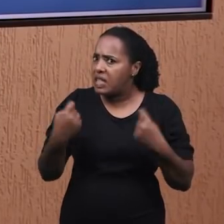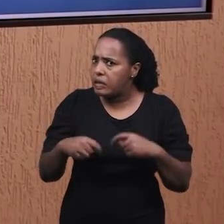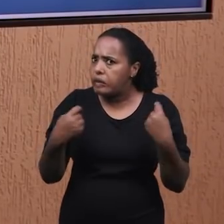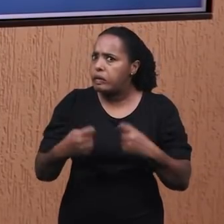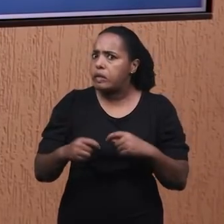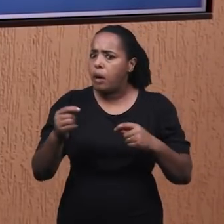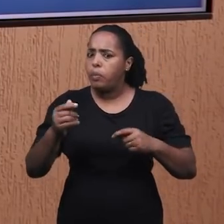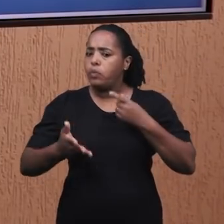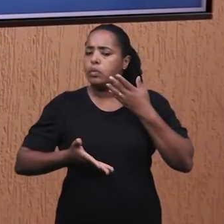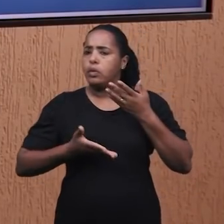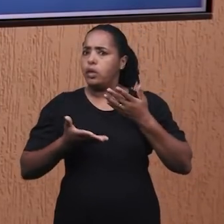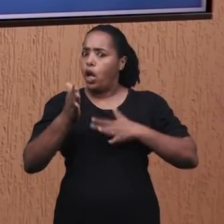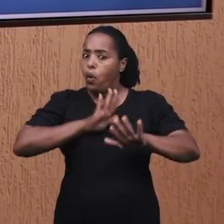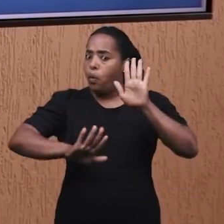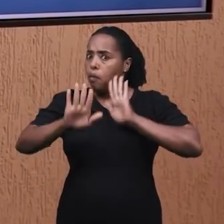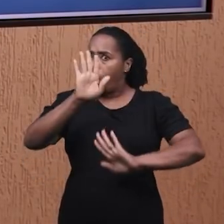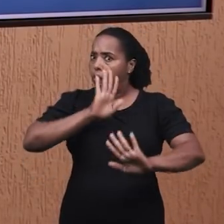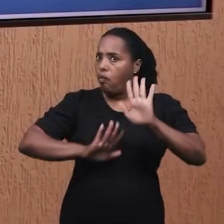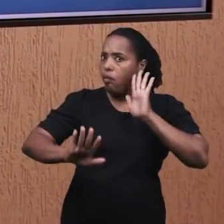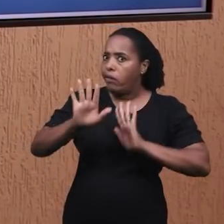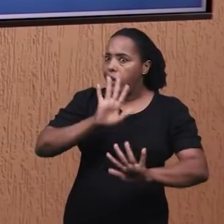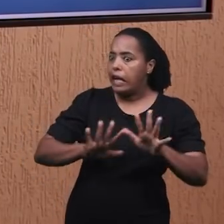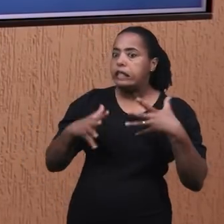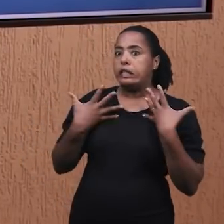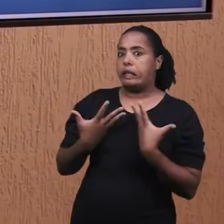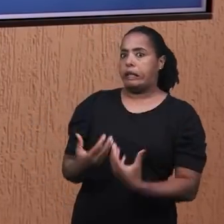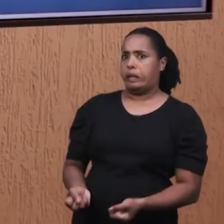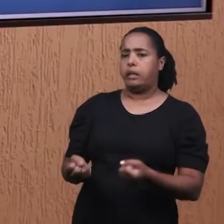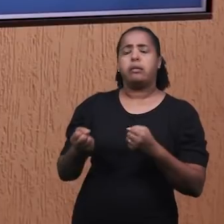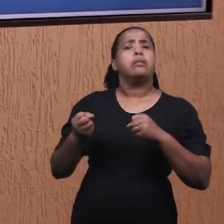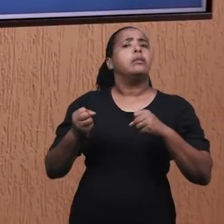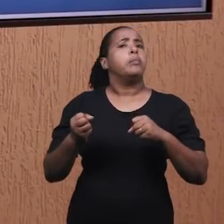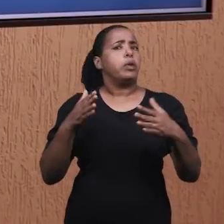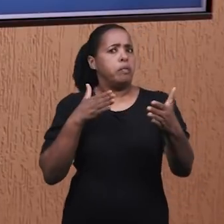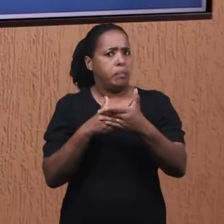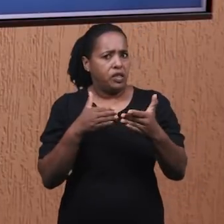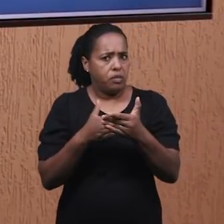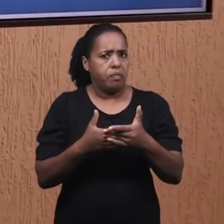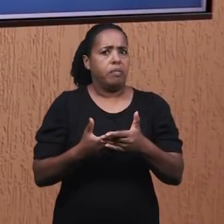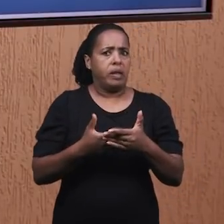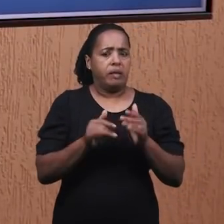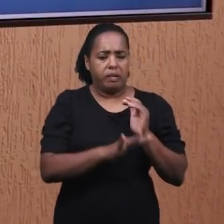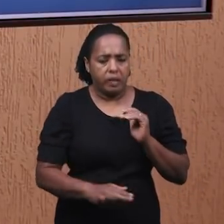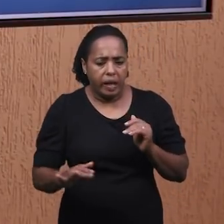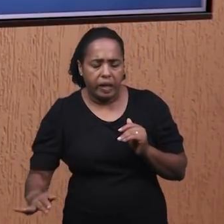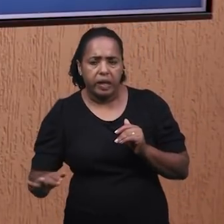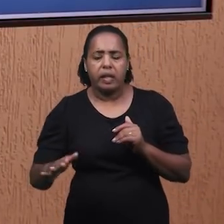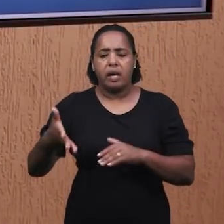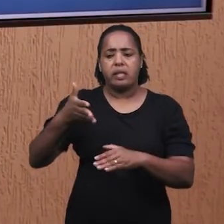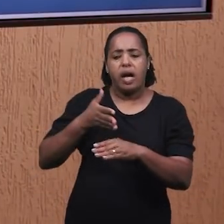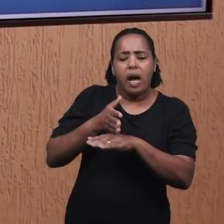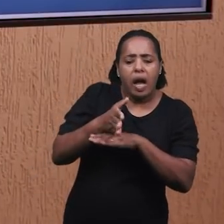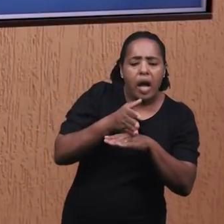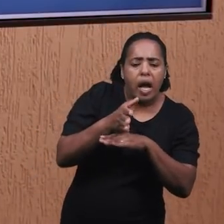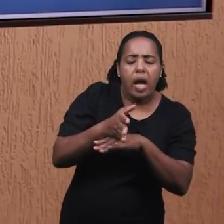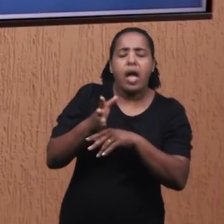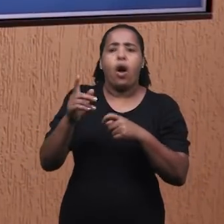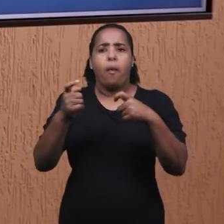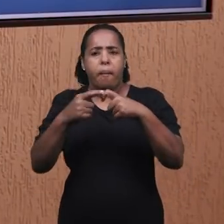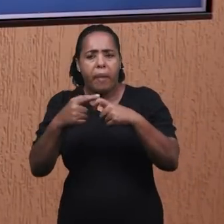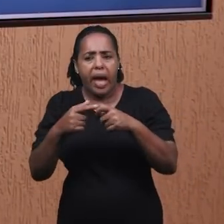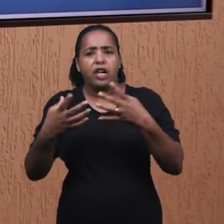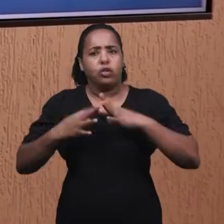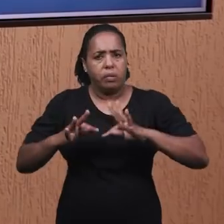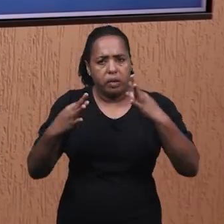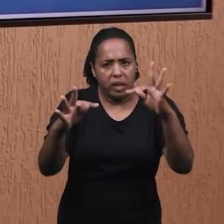crenças, porque isso impede a criança de vir cedo para o tratamento, impede o adulto de buscar também recursos